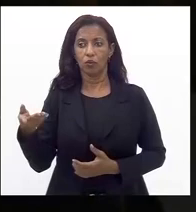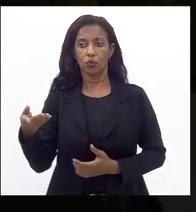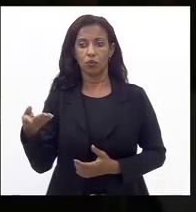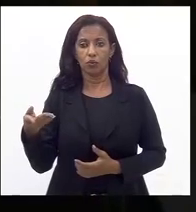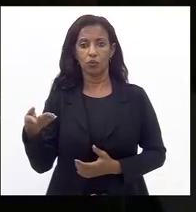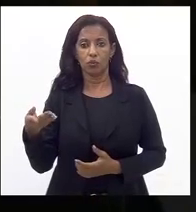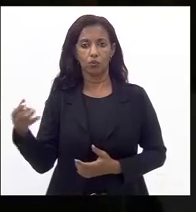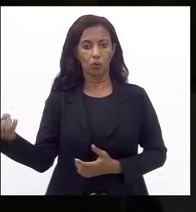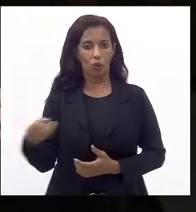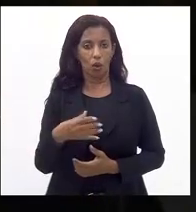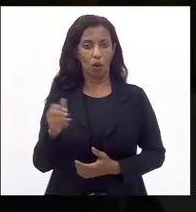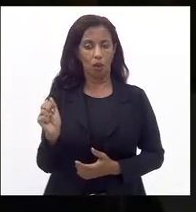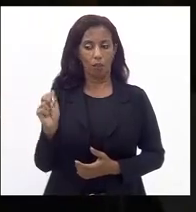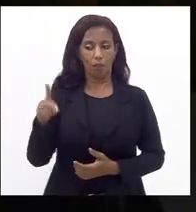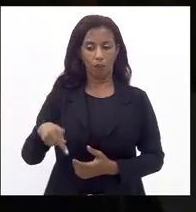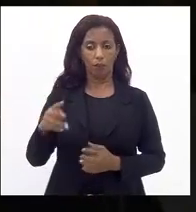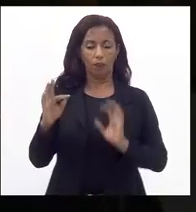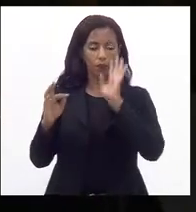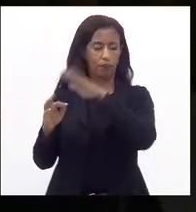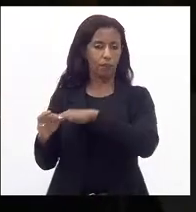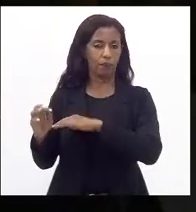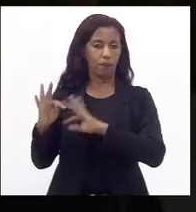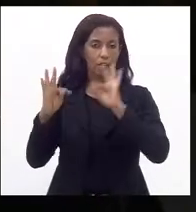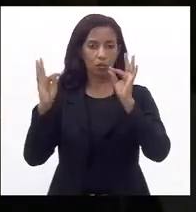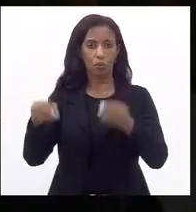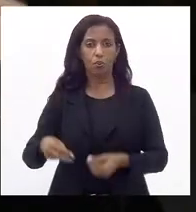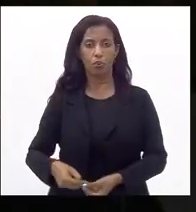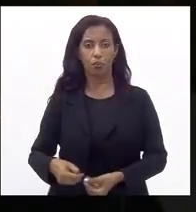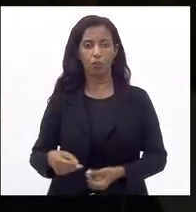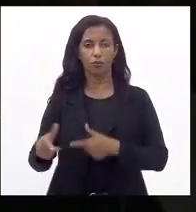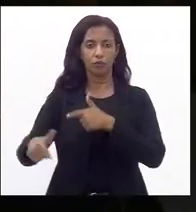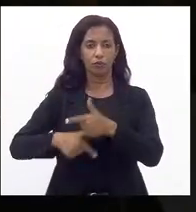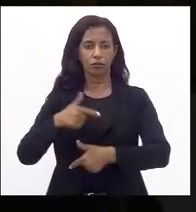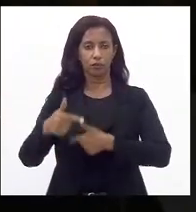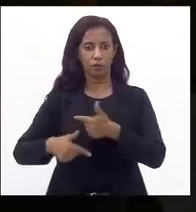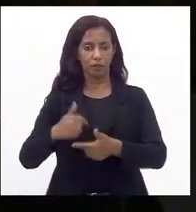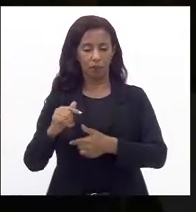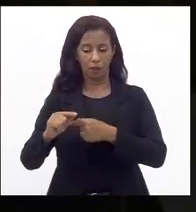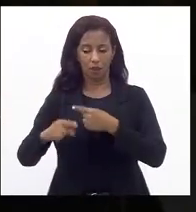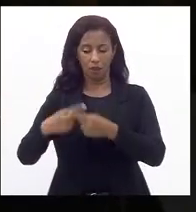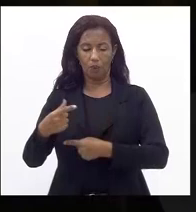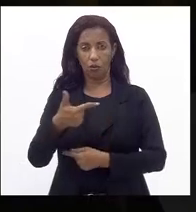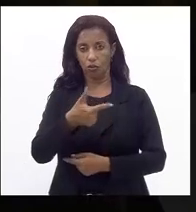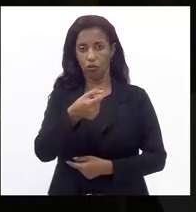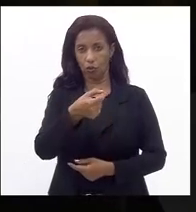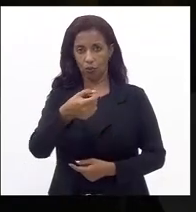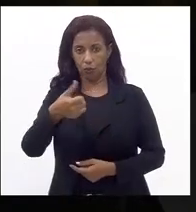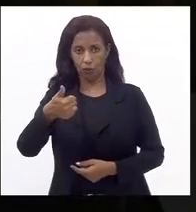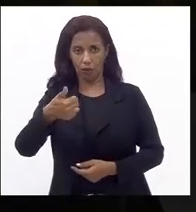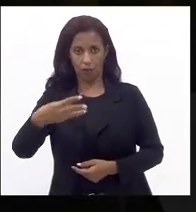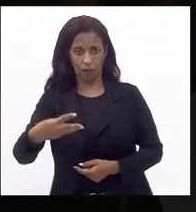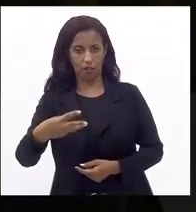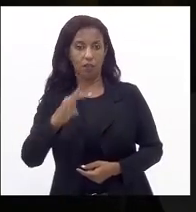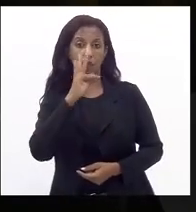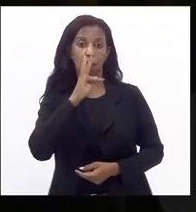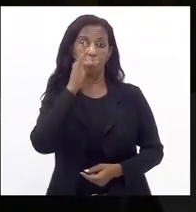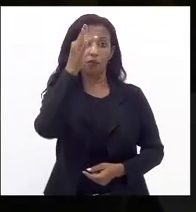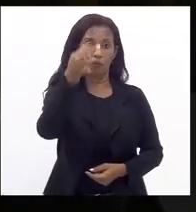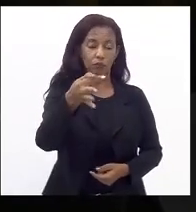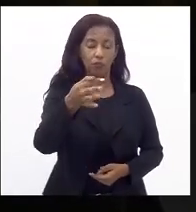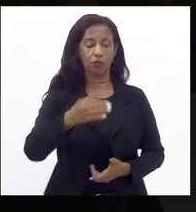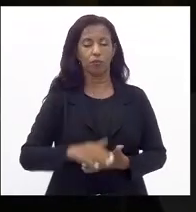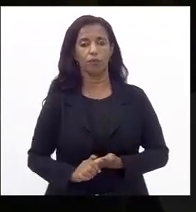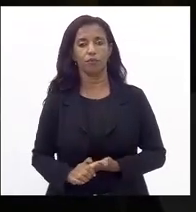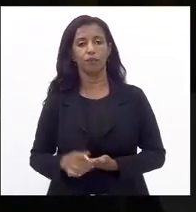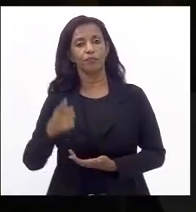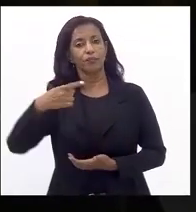aposentadoria para todos os servidores do Estado do Rio de Janeiro que entraram pós 2013 e será para os futuros